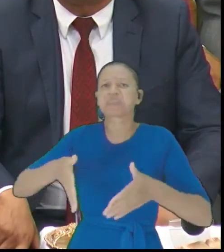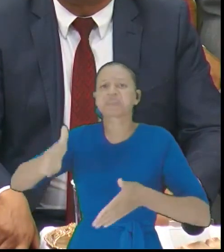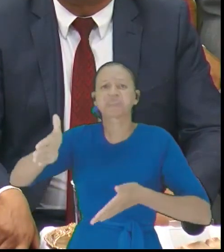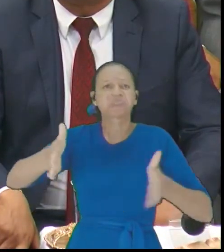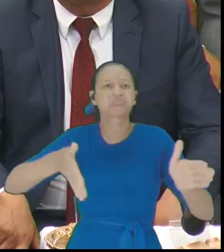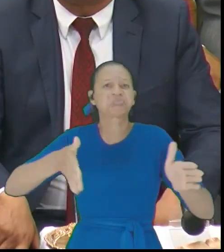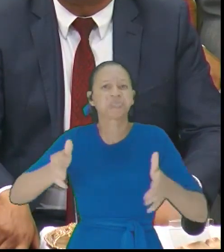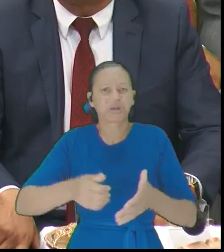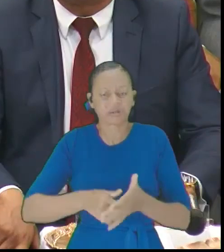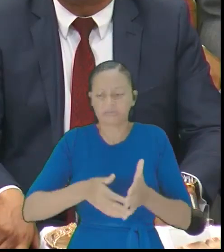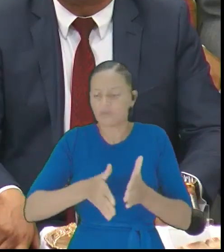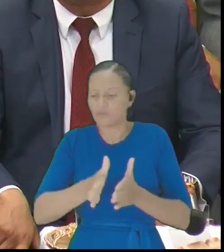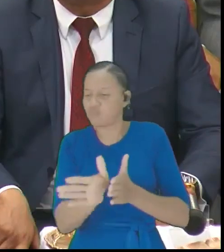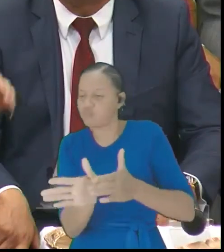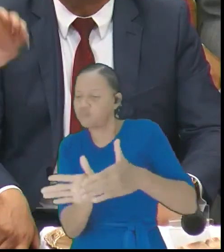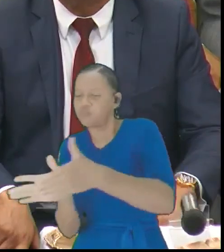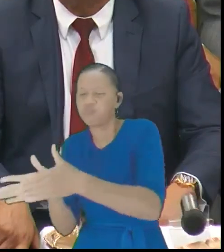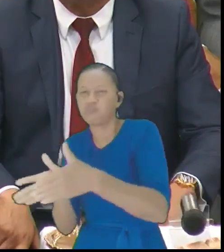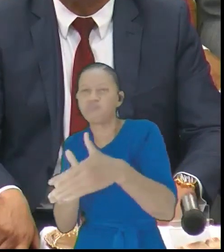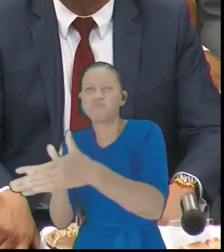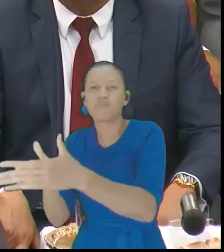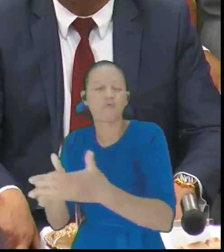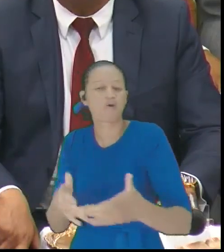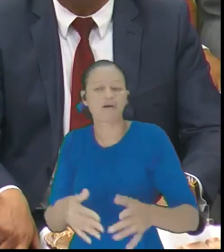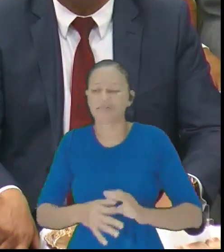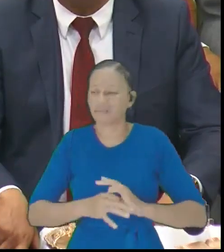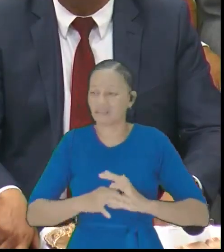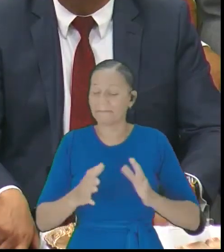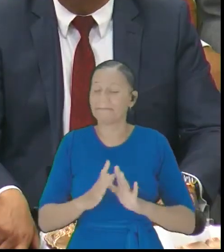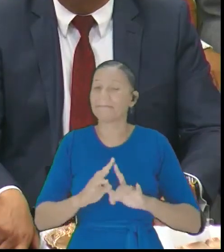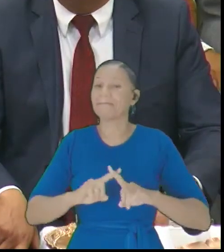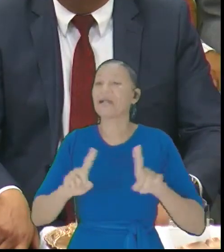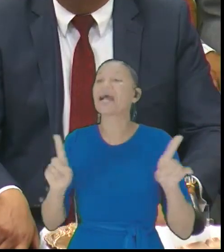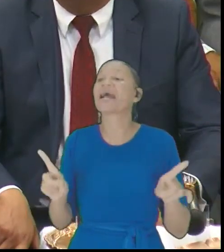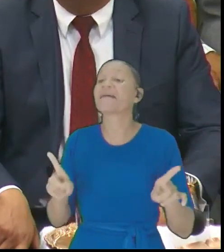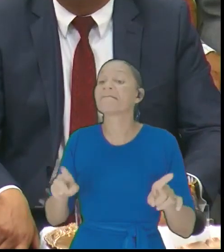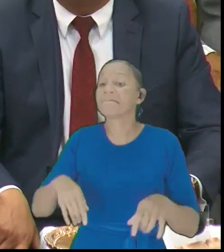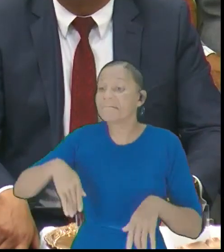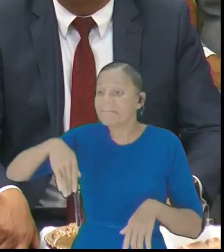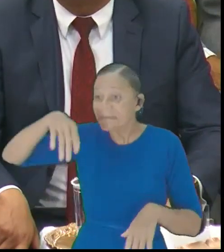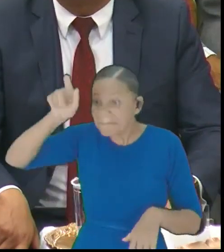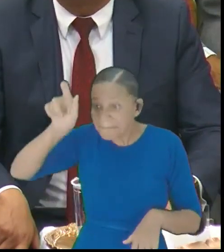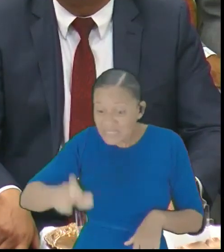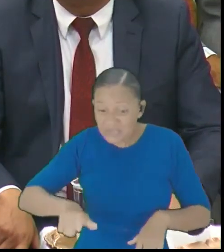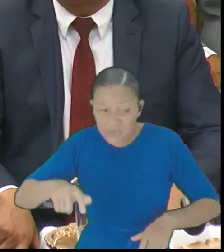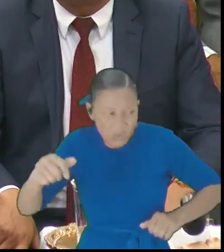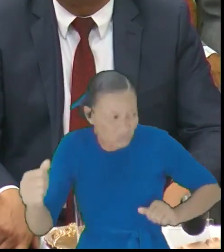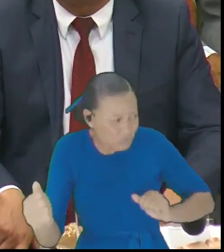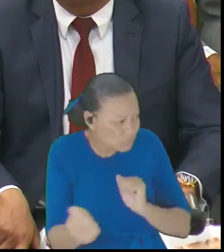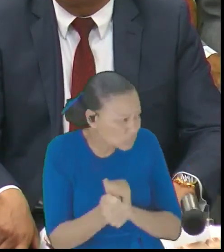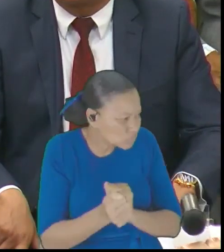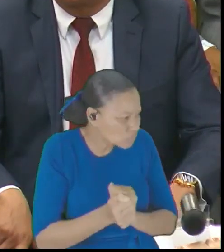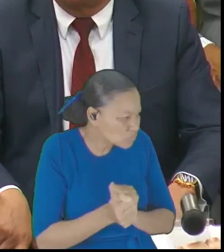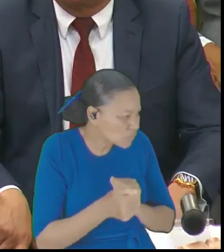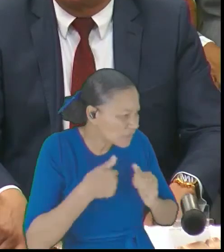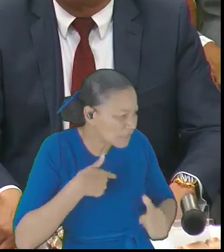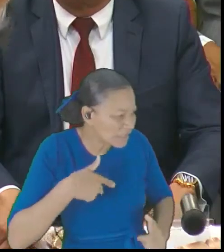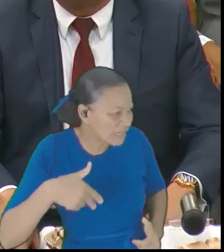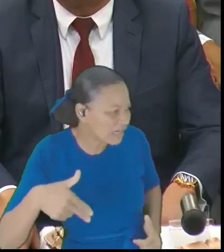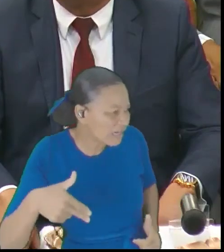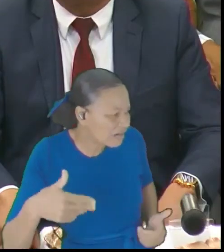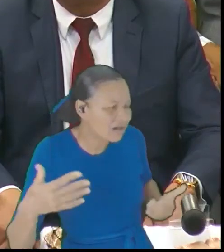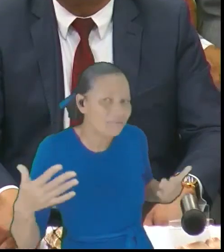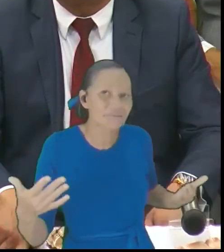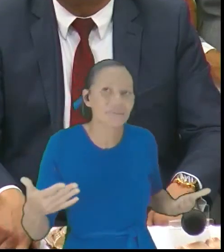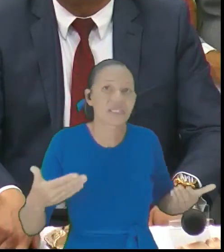que tem 2, tem 3, tem 4. Para onde ir está cheio. Agora, para quem? Para quem não tem, porque ele